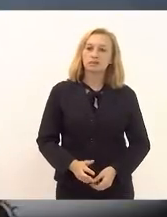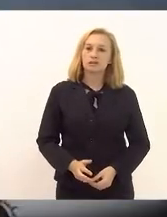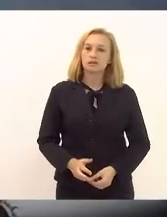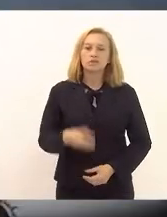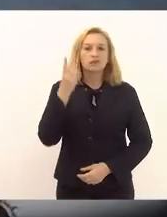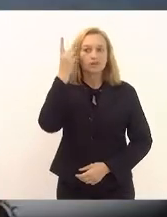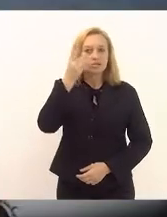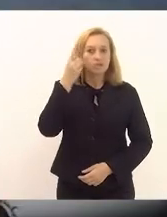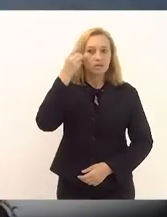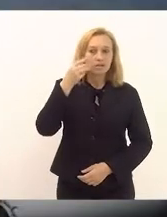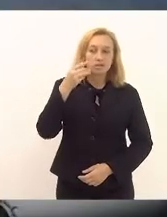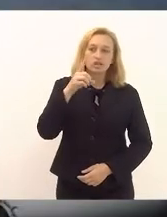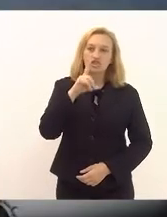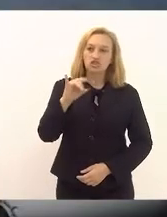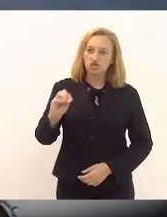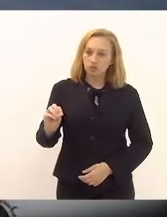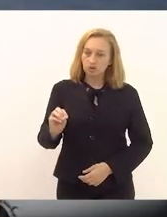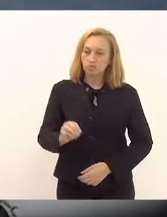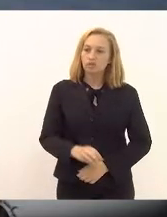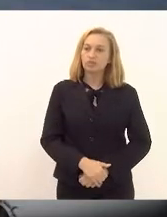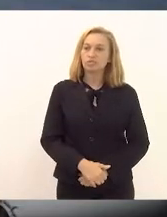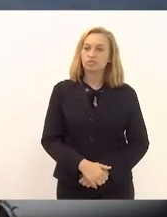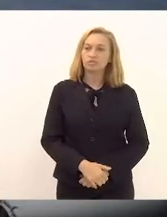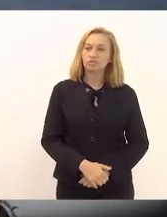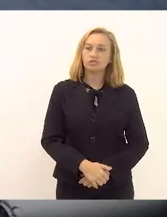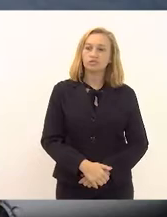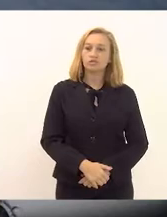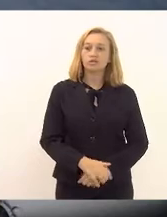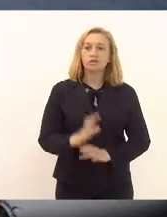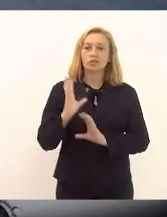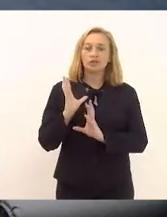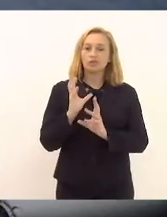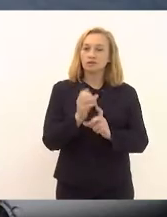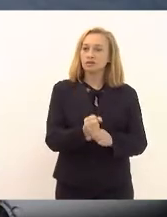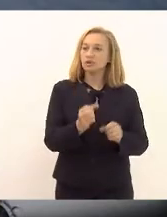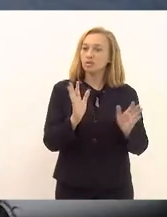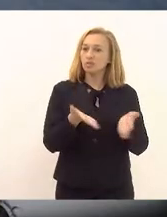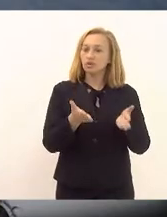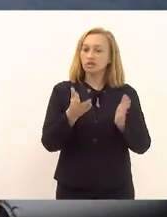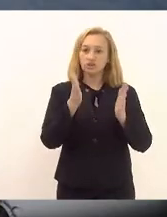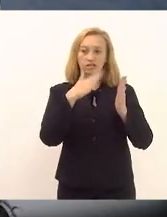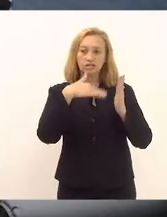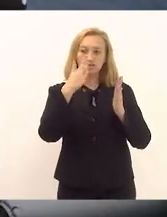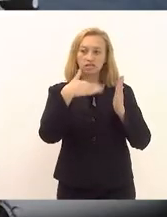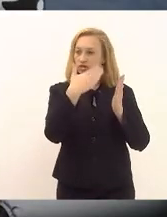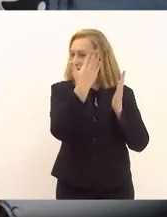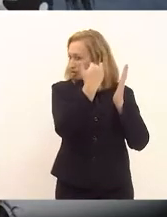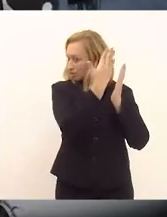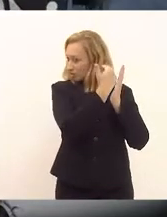deputado Marcelo do Seu Dino, fez uma revisão hoje no, na tinta.